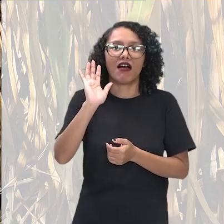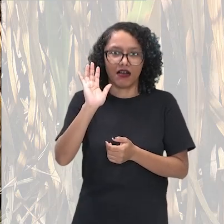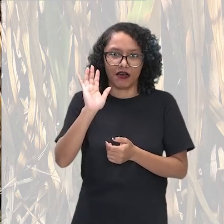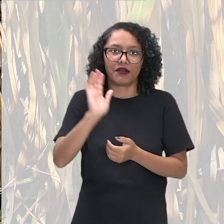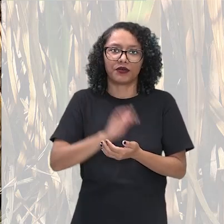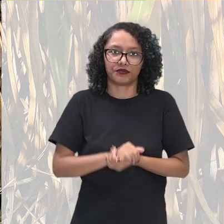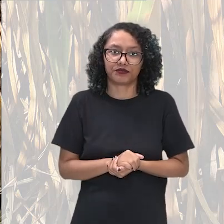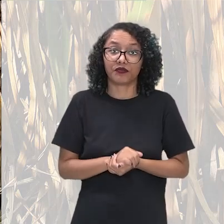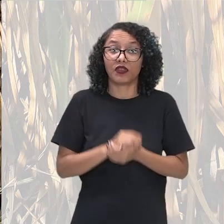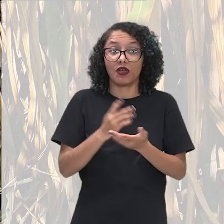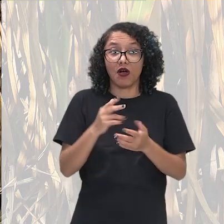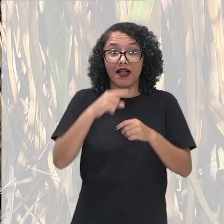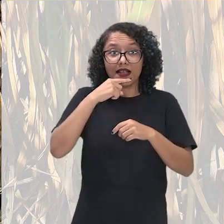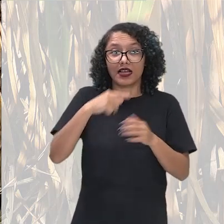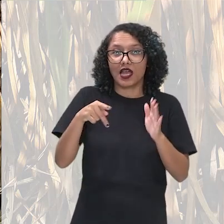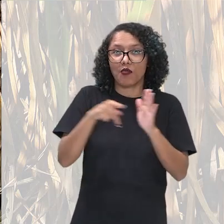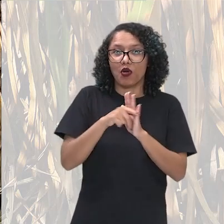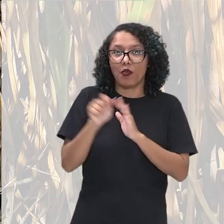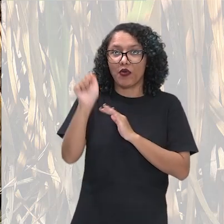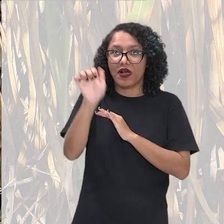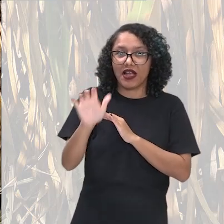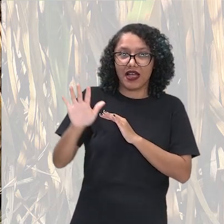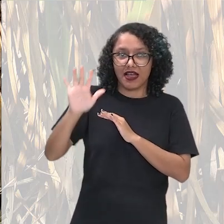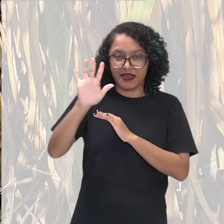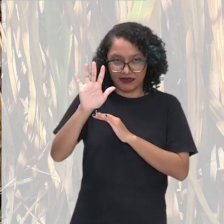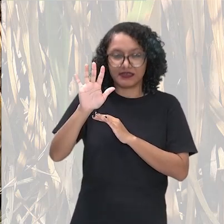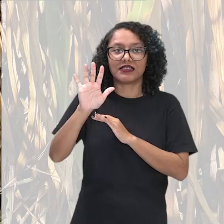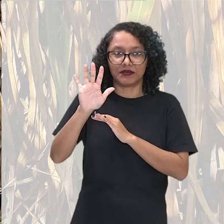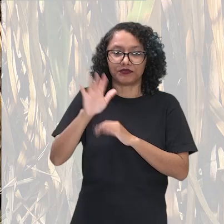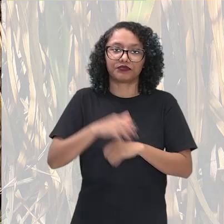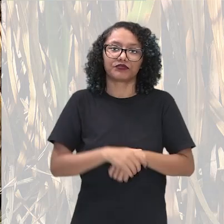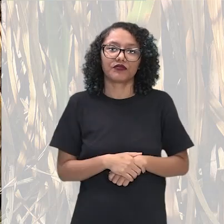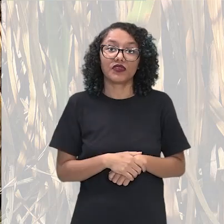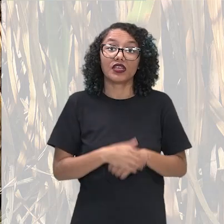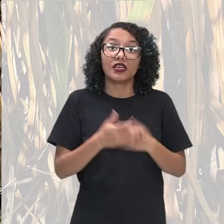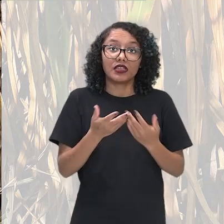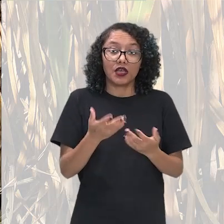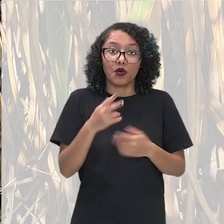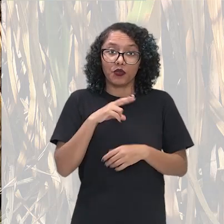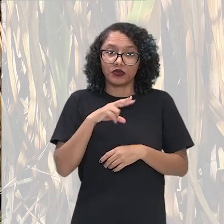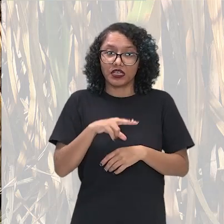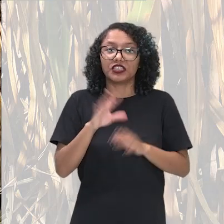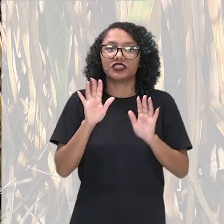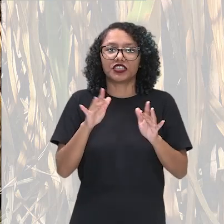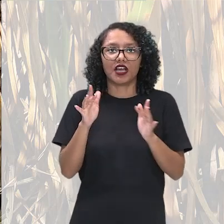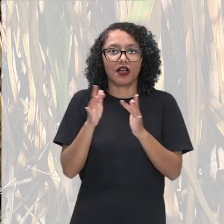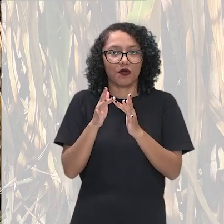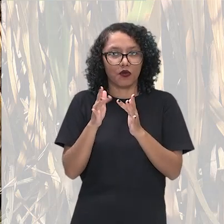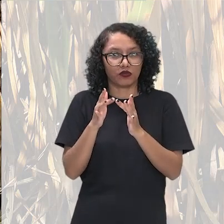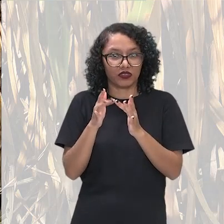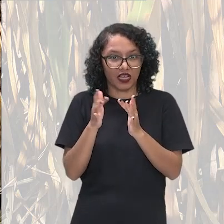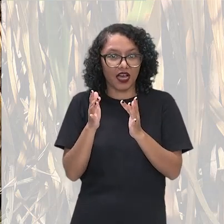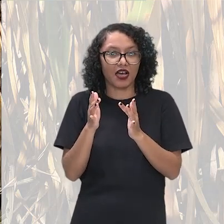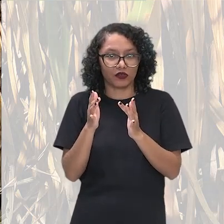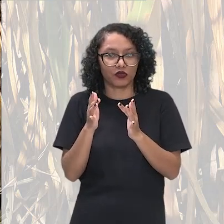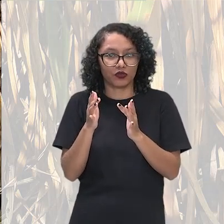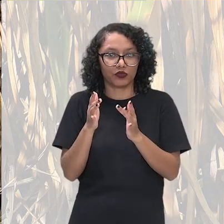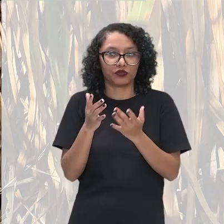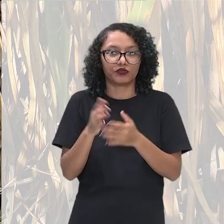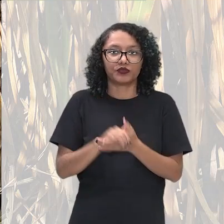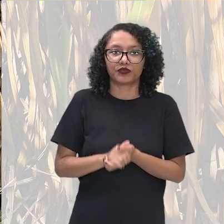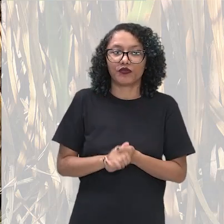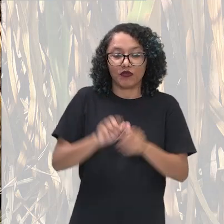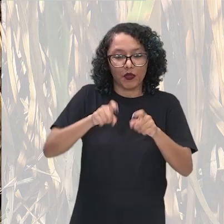origem asiática e os portugueses já possuíam ali o contato com essa cultura porque eles já